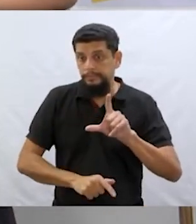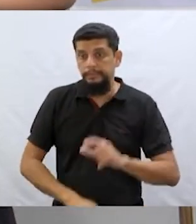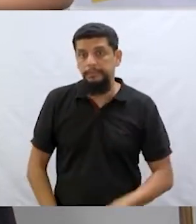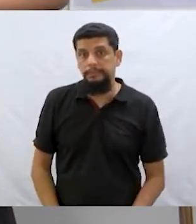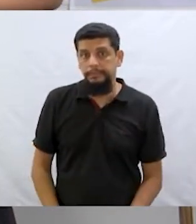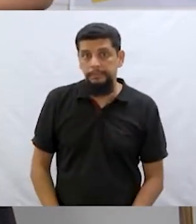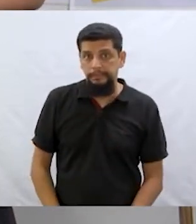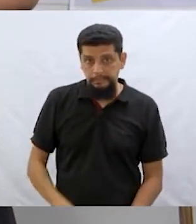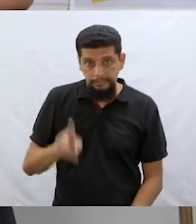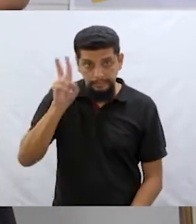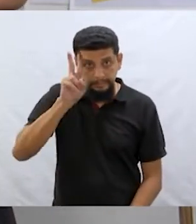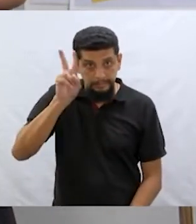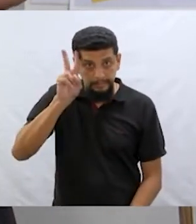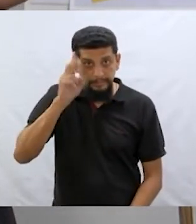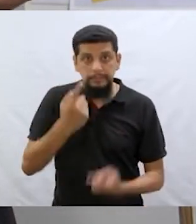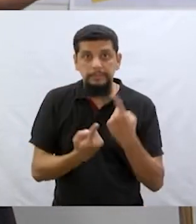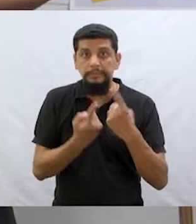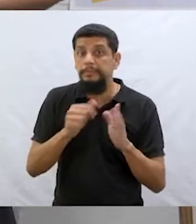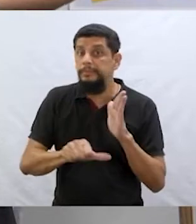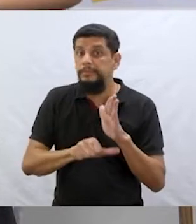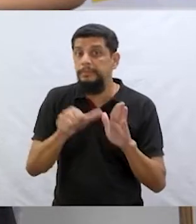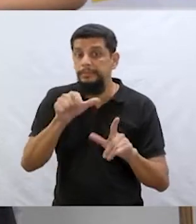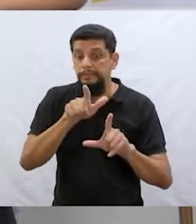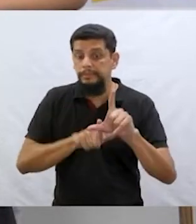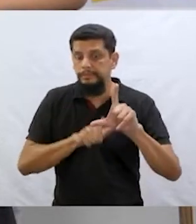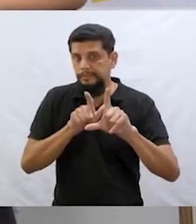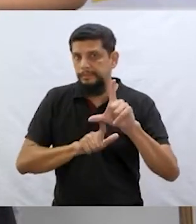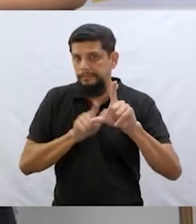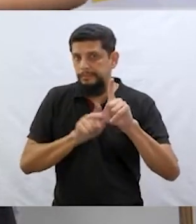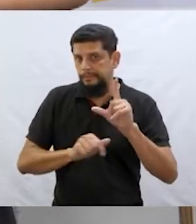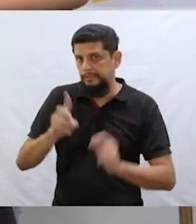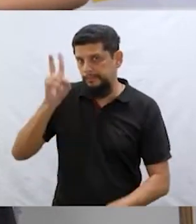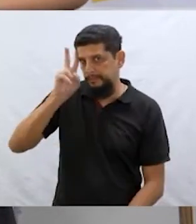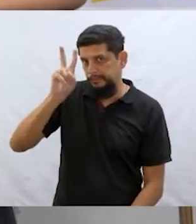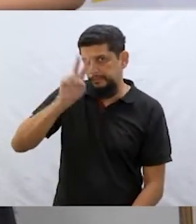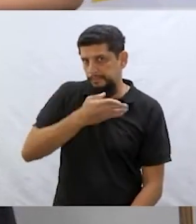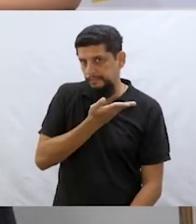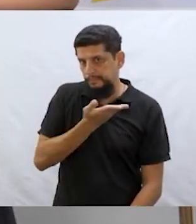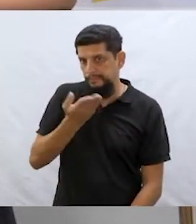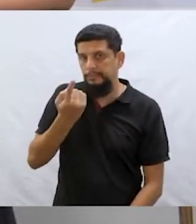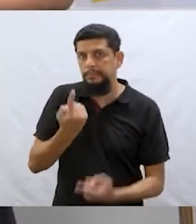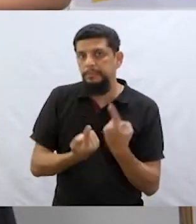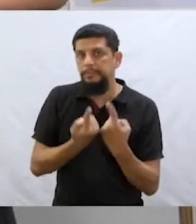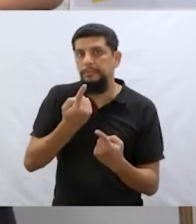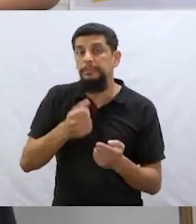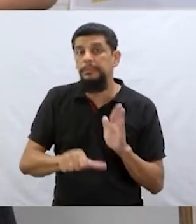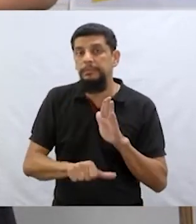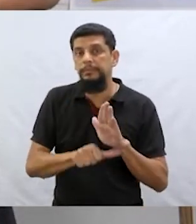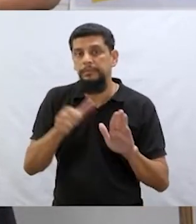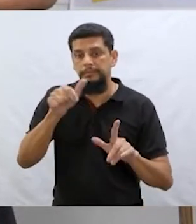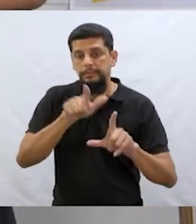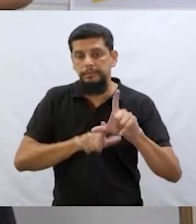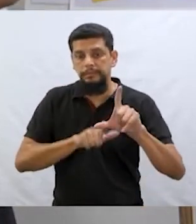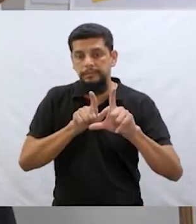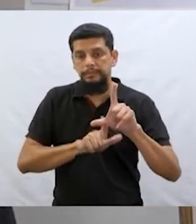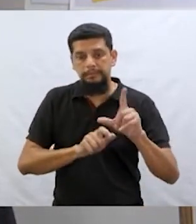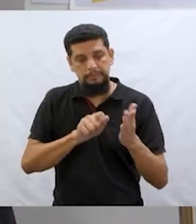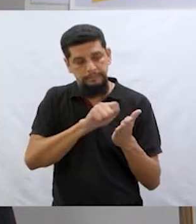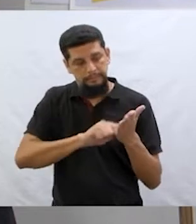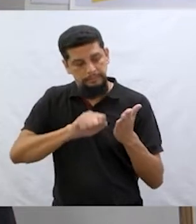lá do Wolverine, do WhatsApp. É a mesma letra do WhatsApp. Vocês lembram qual que é a letra que a gente